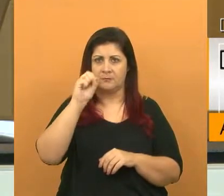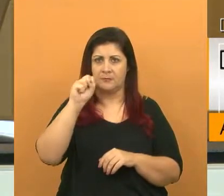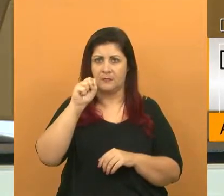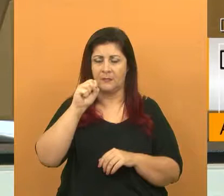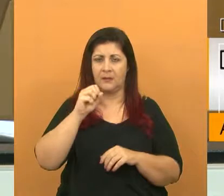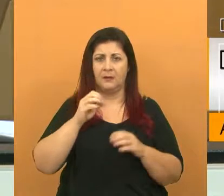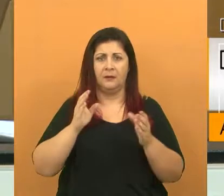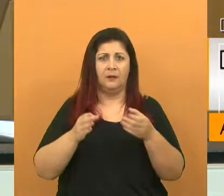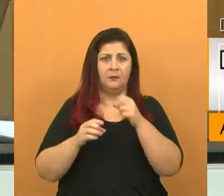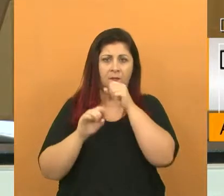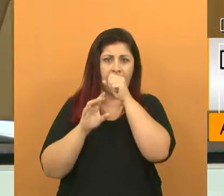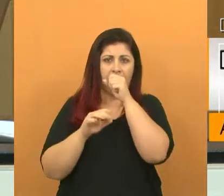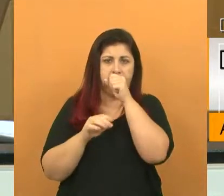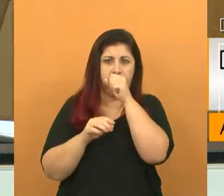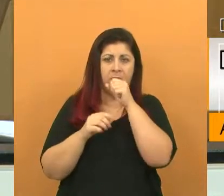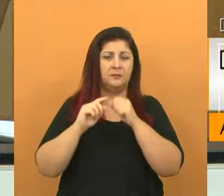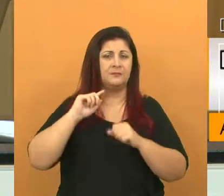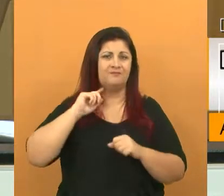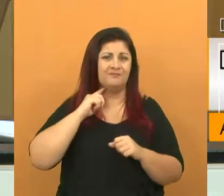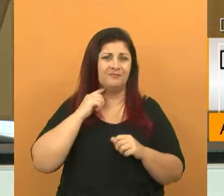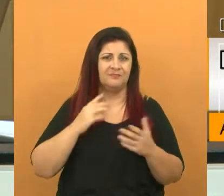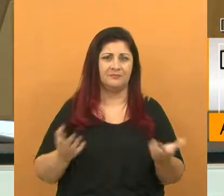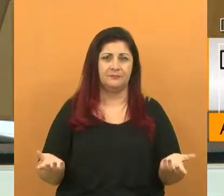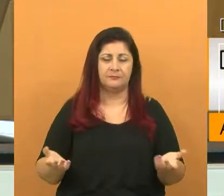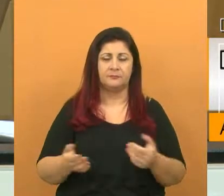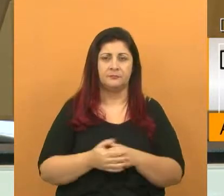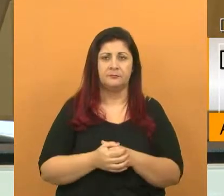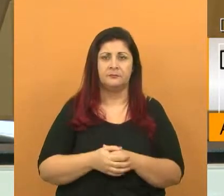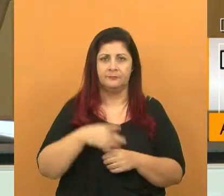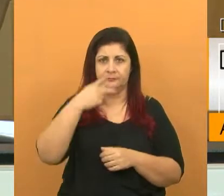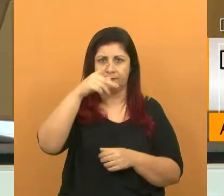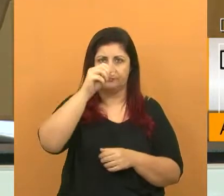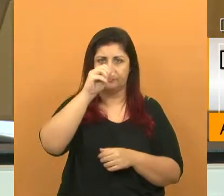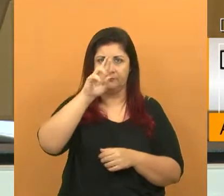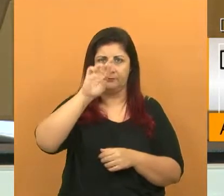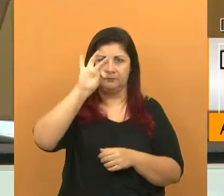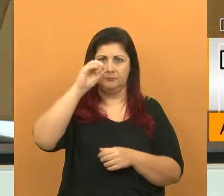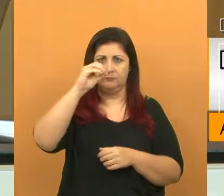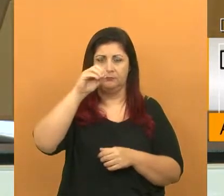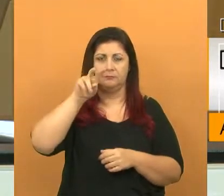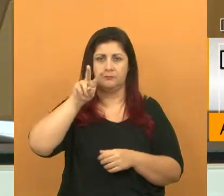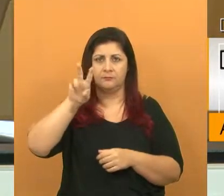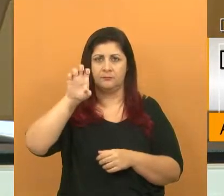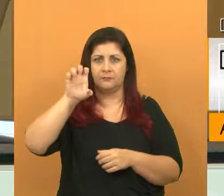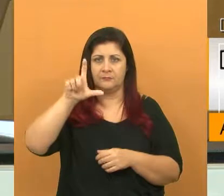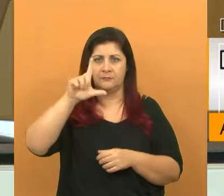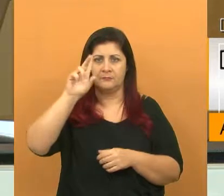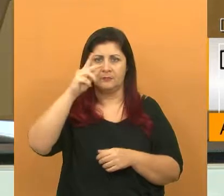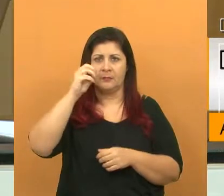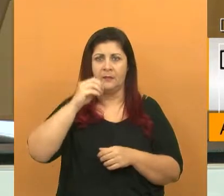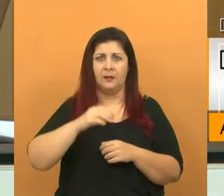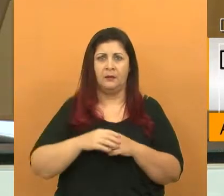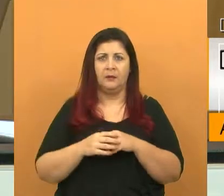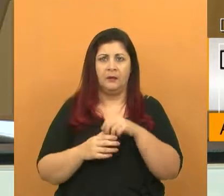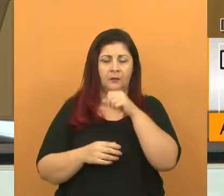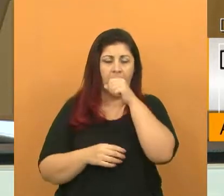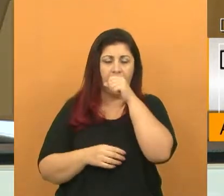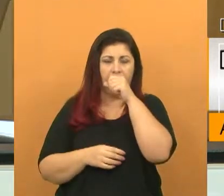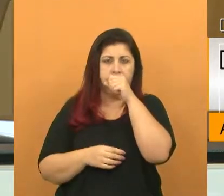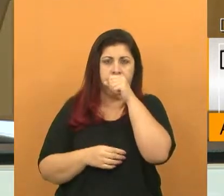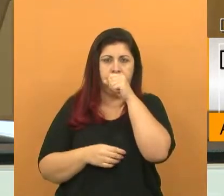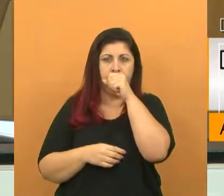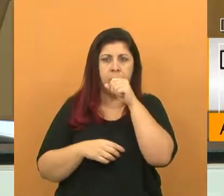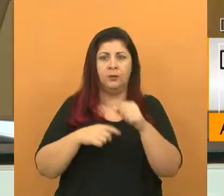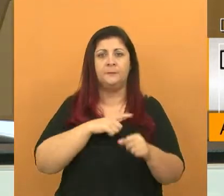de rede esgoto mas na lagoa da estância do porto velho o bike que vai completar 60 anos do